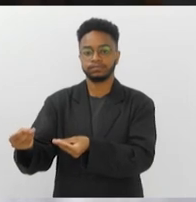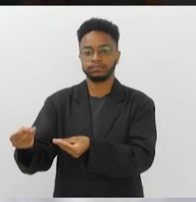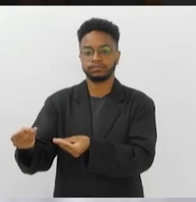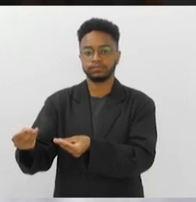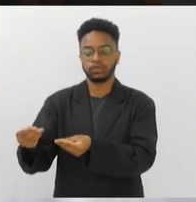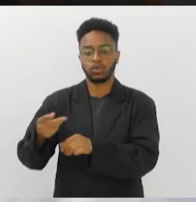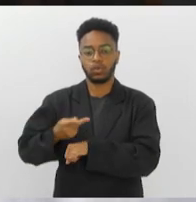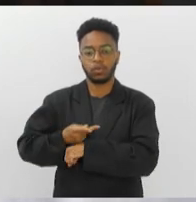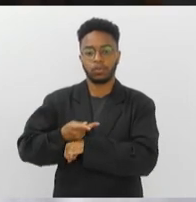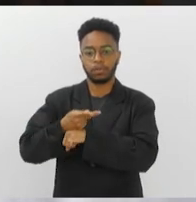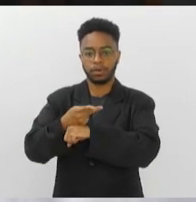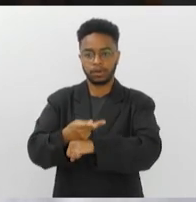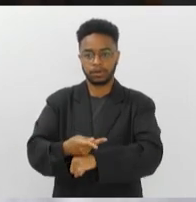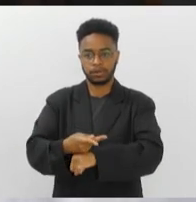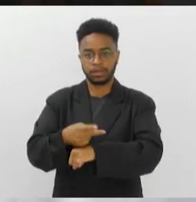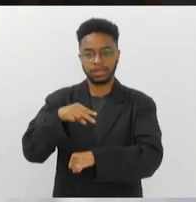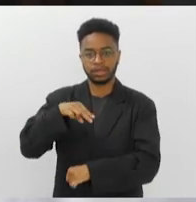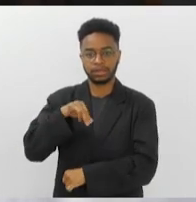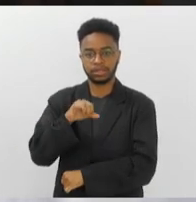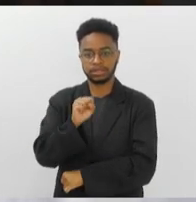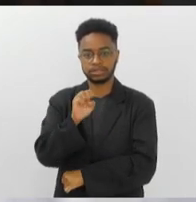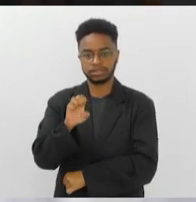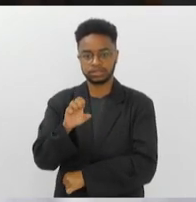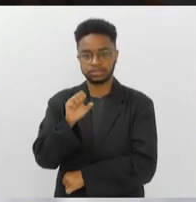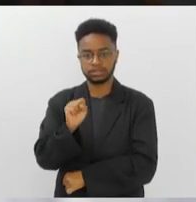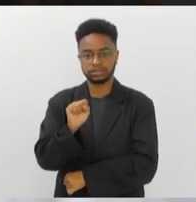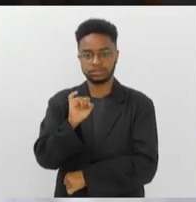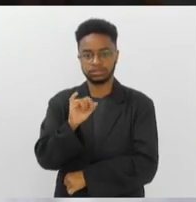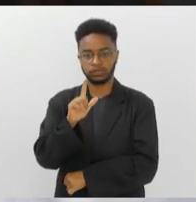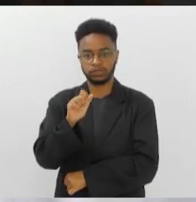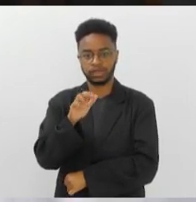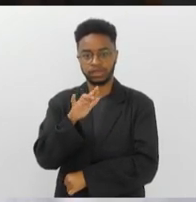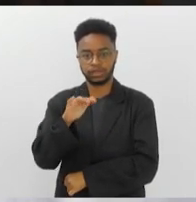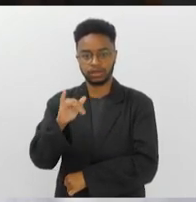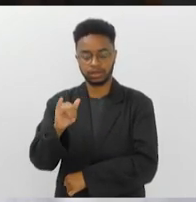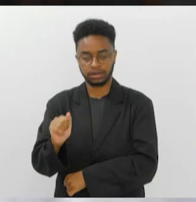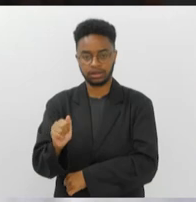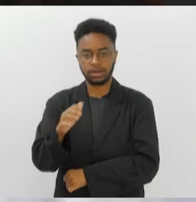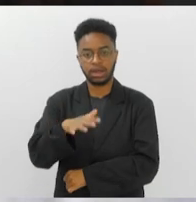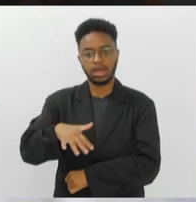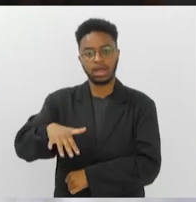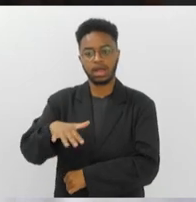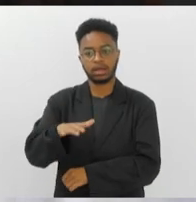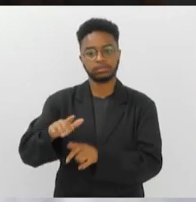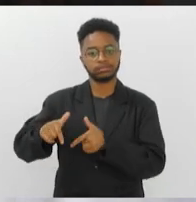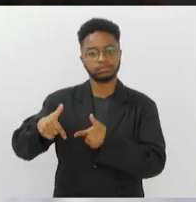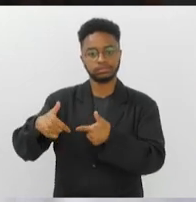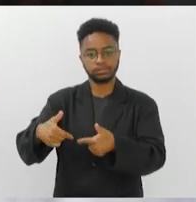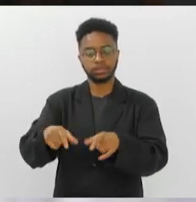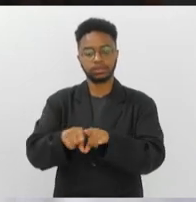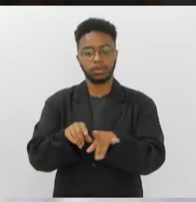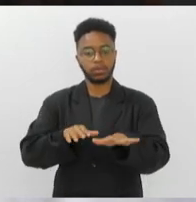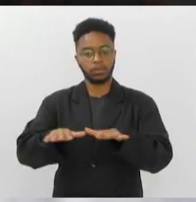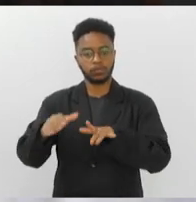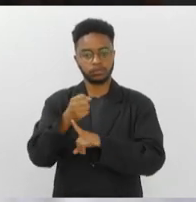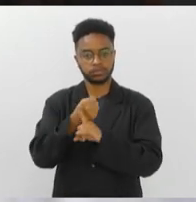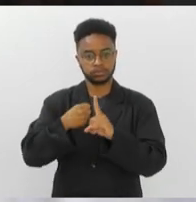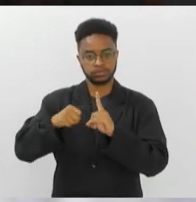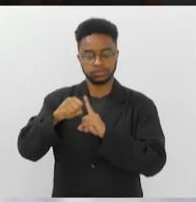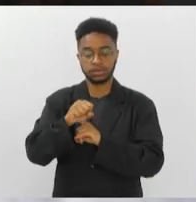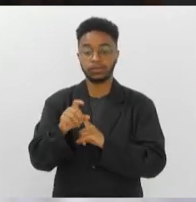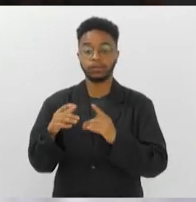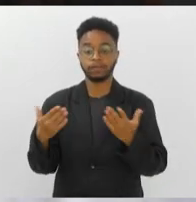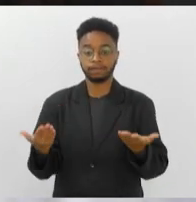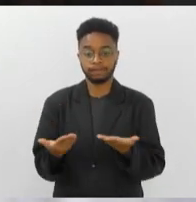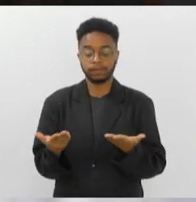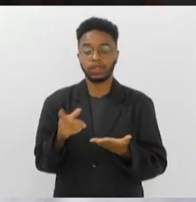do prêmio Nise da Silveira na categoria Atuação em Movimentos Sociais. E a gente vai